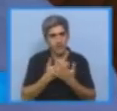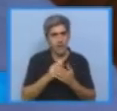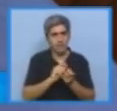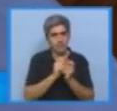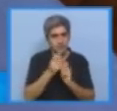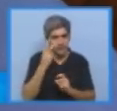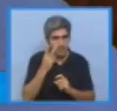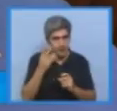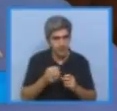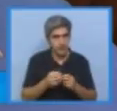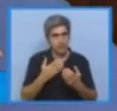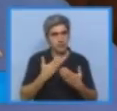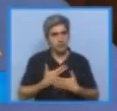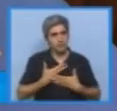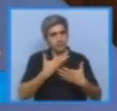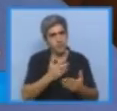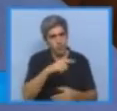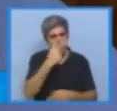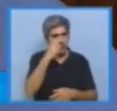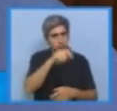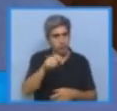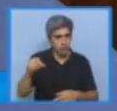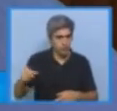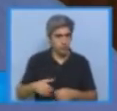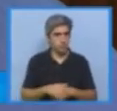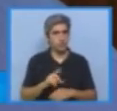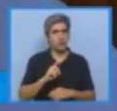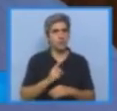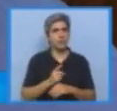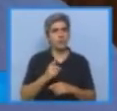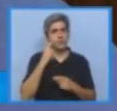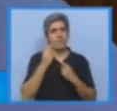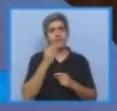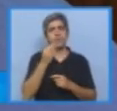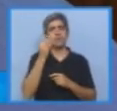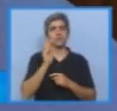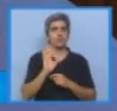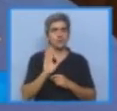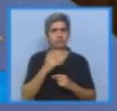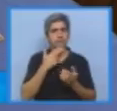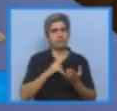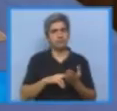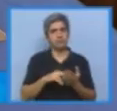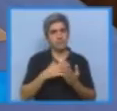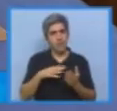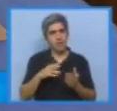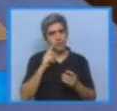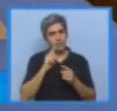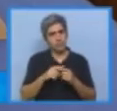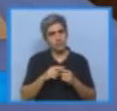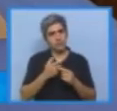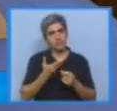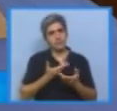Ser capaz de se dar aos outros, de se entregar aos outros. Não porque procura a fama, mas porque verdadeiramente quer